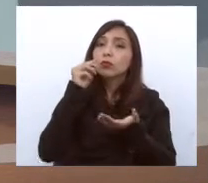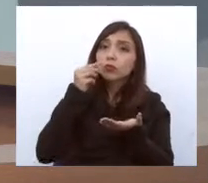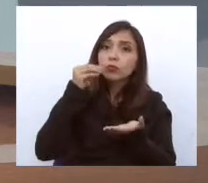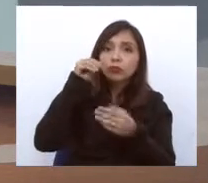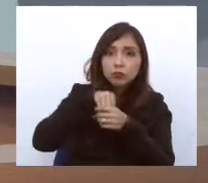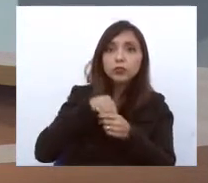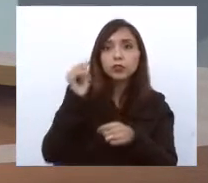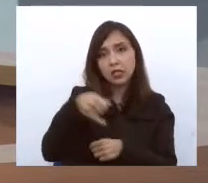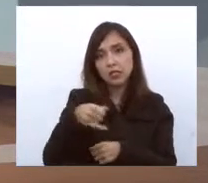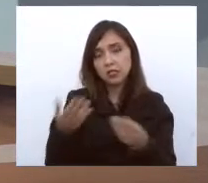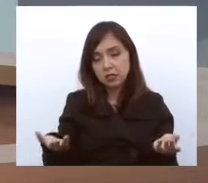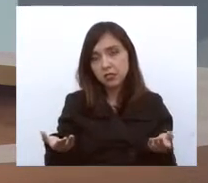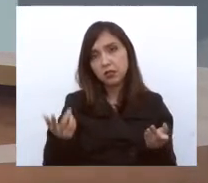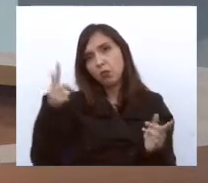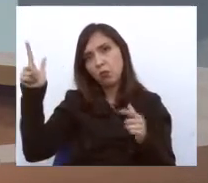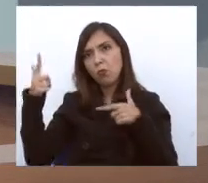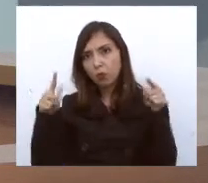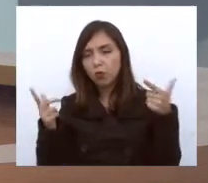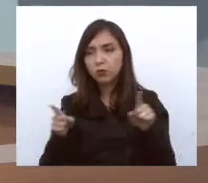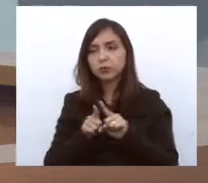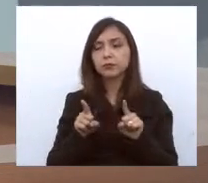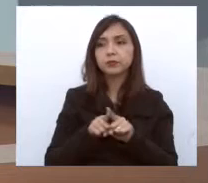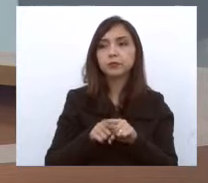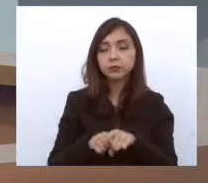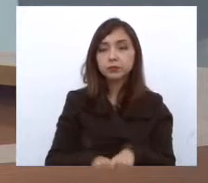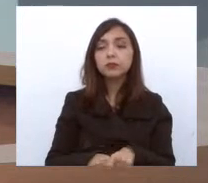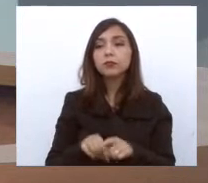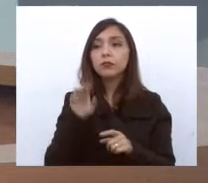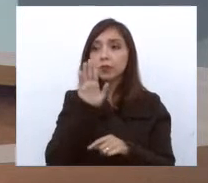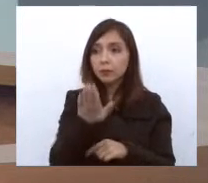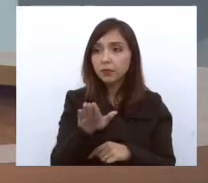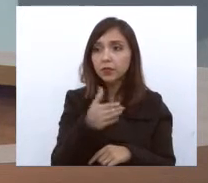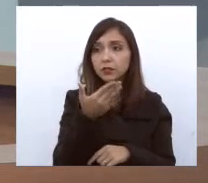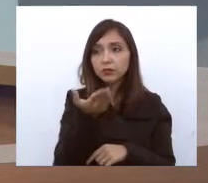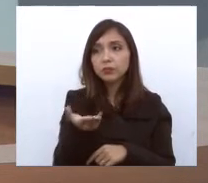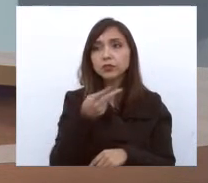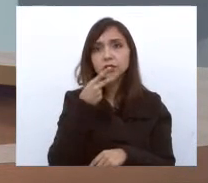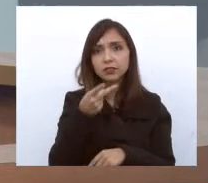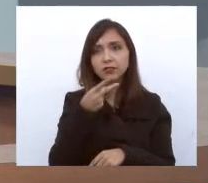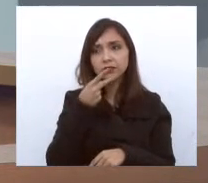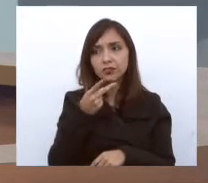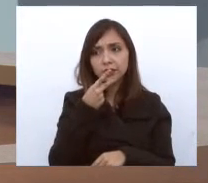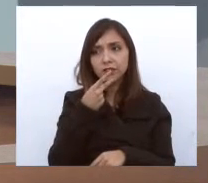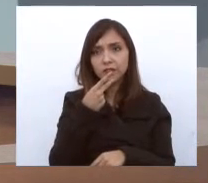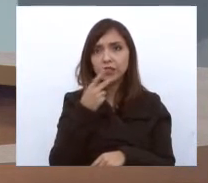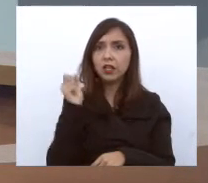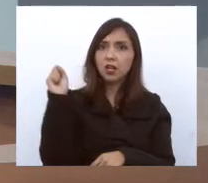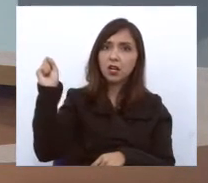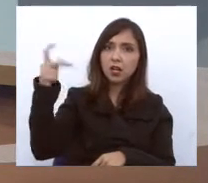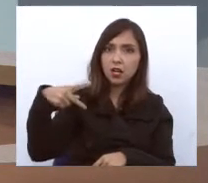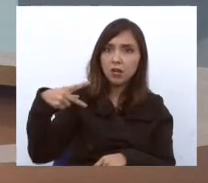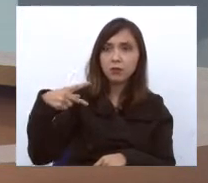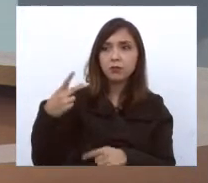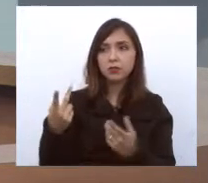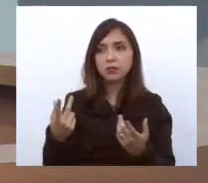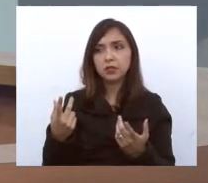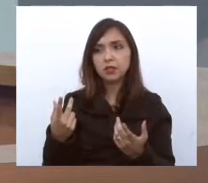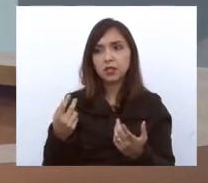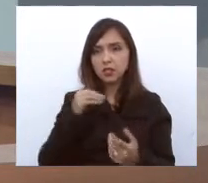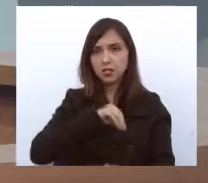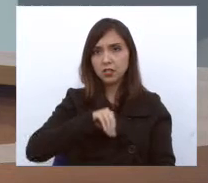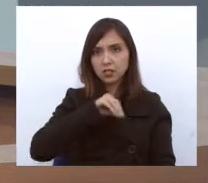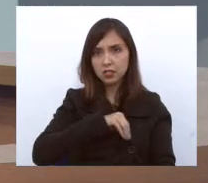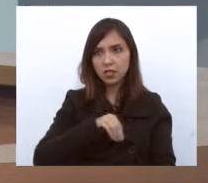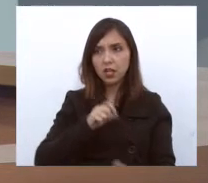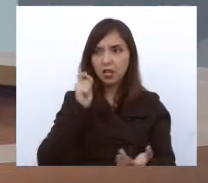favorável deste vereador como os demais. Mas Vossa Excelência falar que um aposentado, ele ganha seu